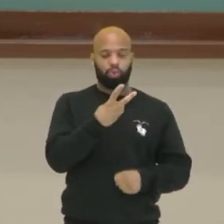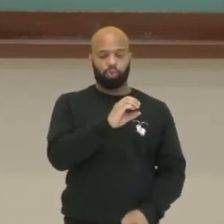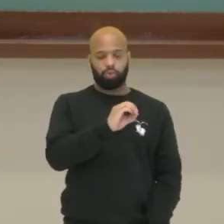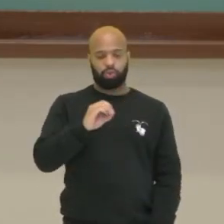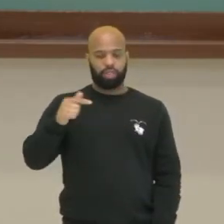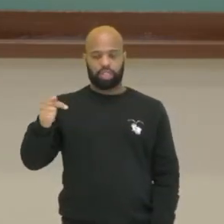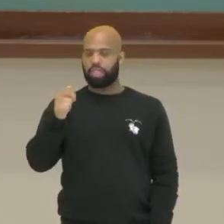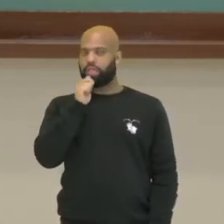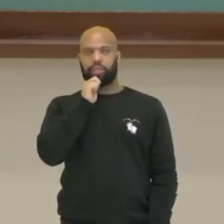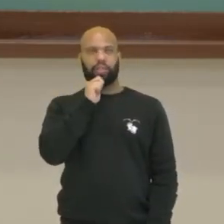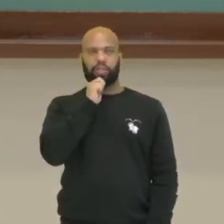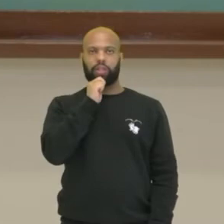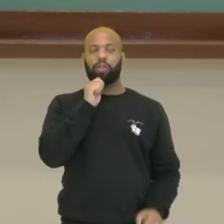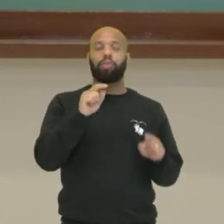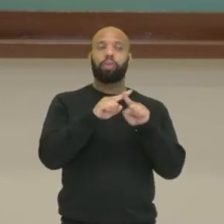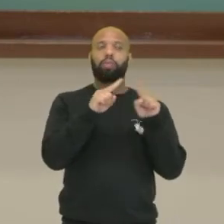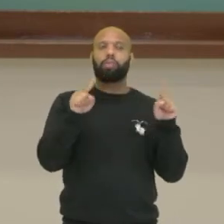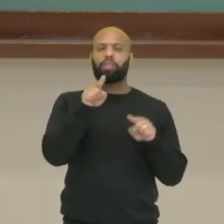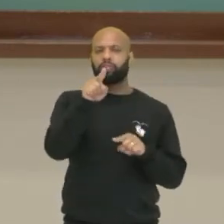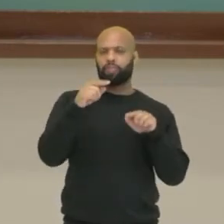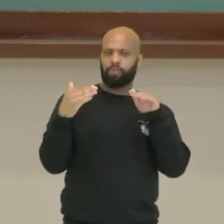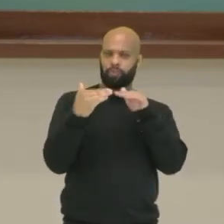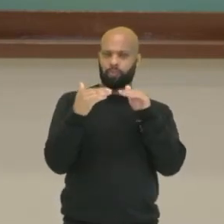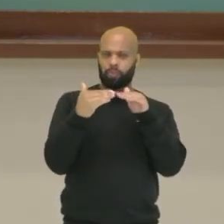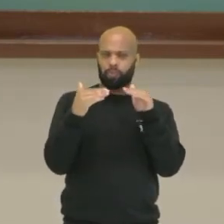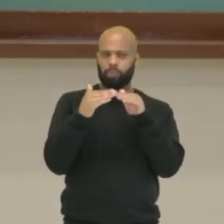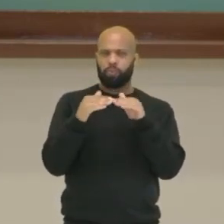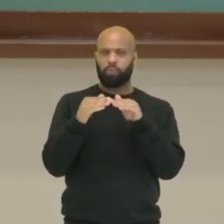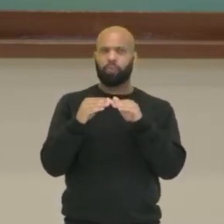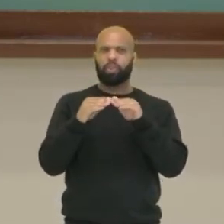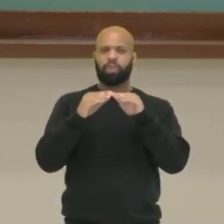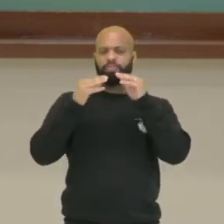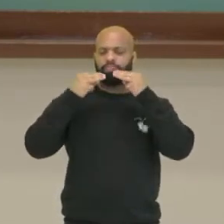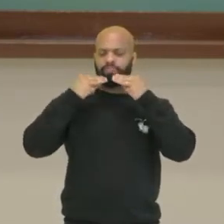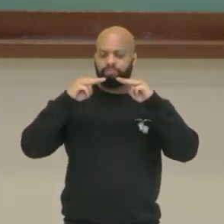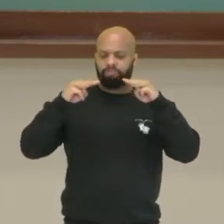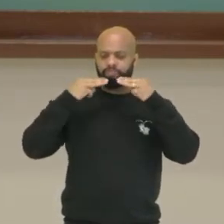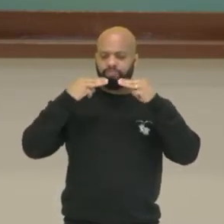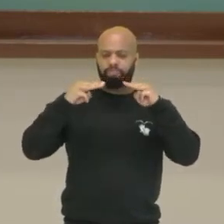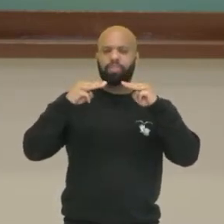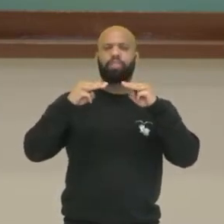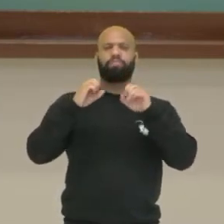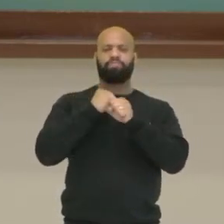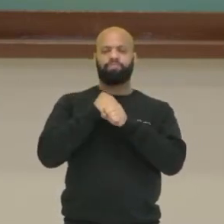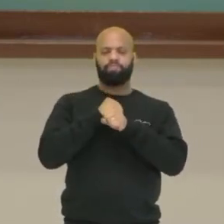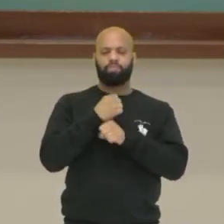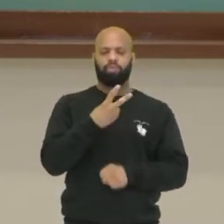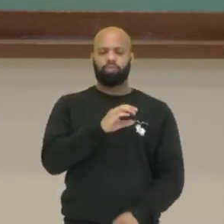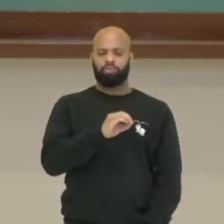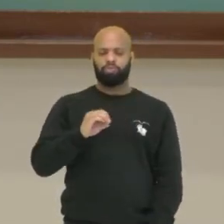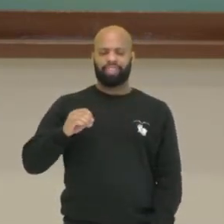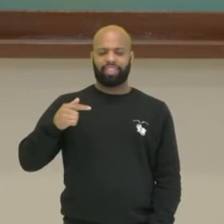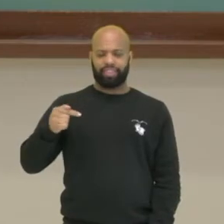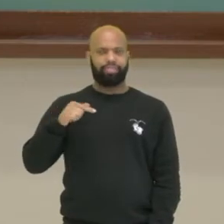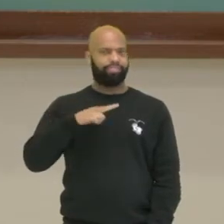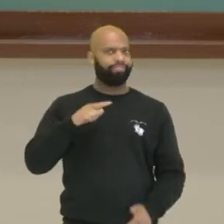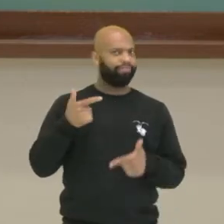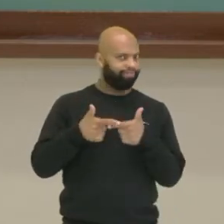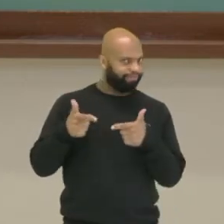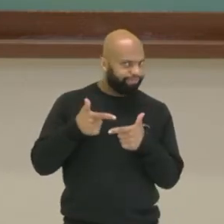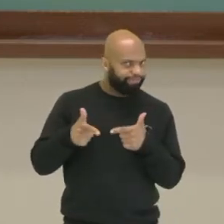hoje, nessa aula. Mas você concorda que a propaganda lá de 2007, ela era abusiva? É claro que é uma